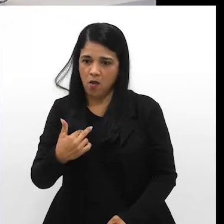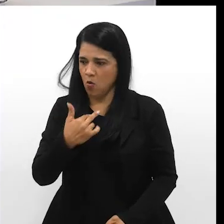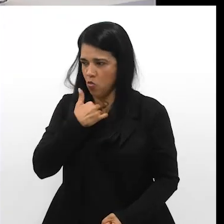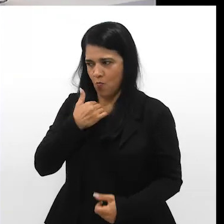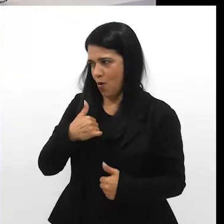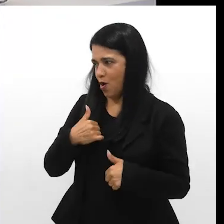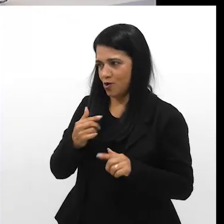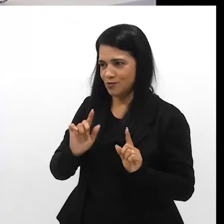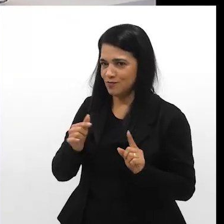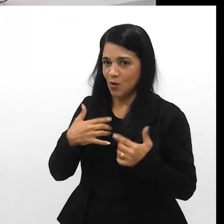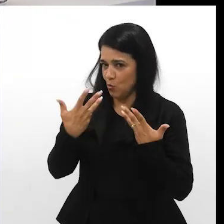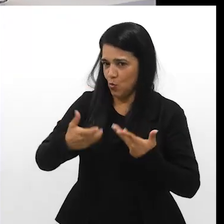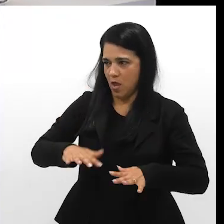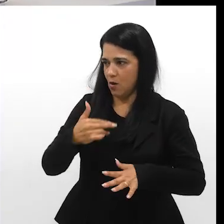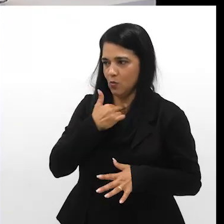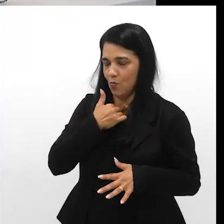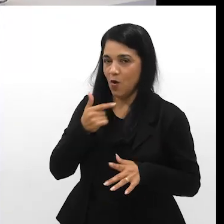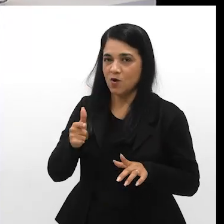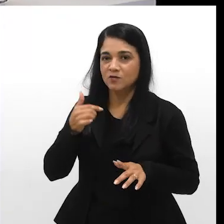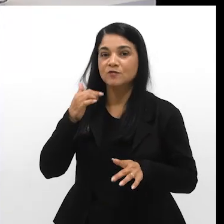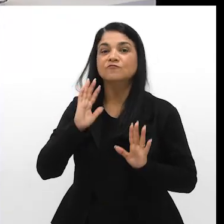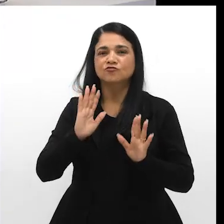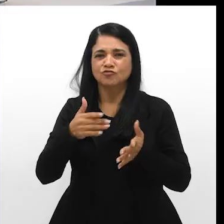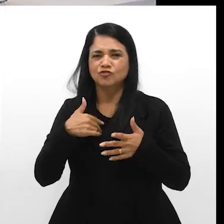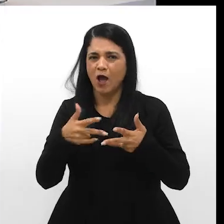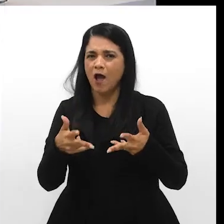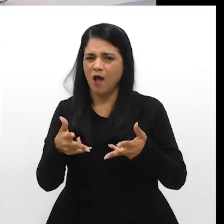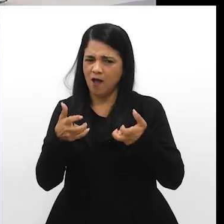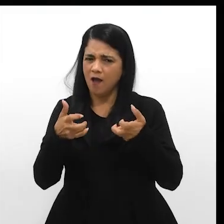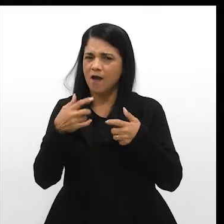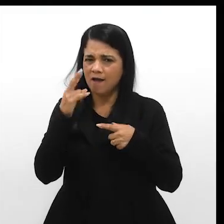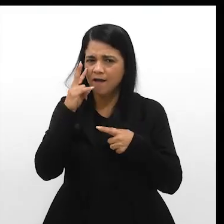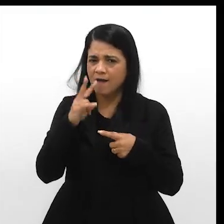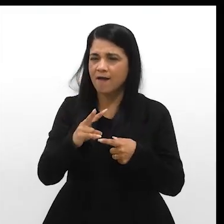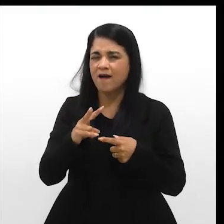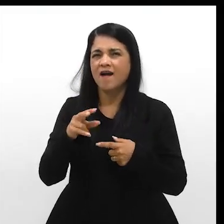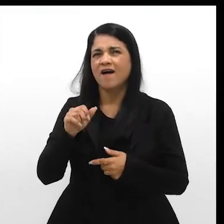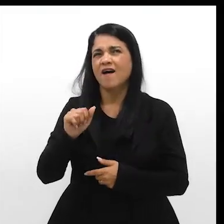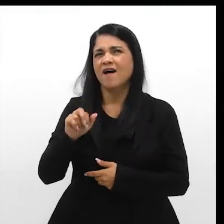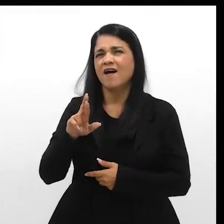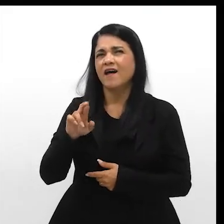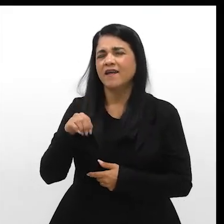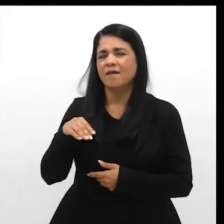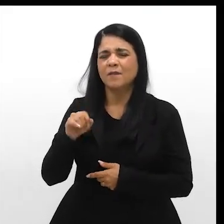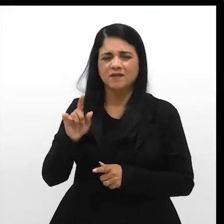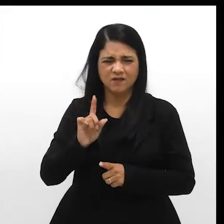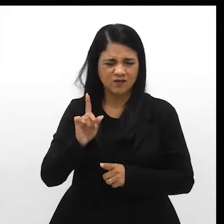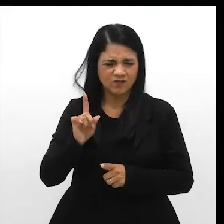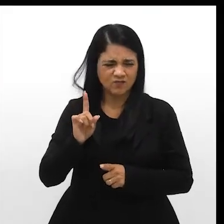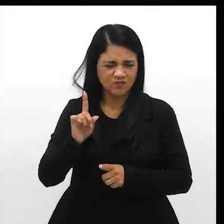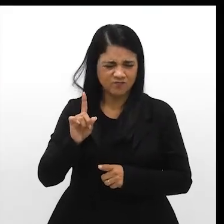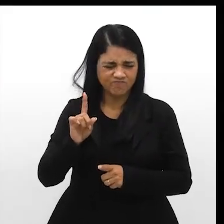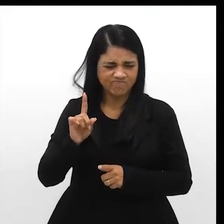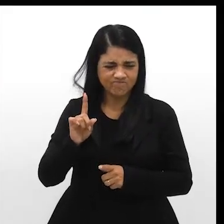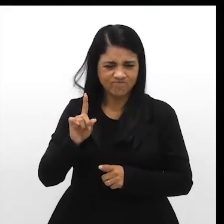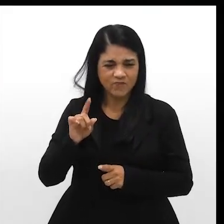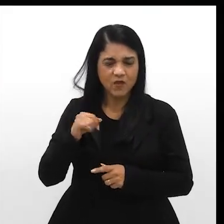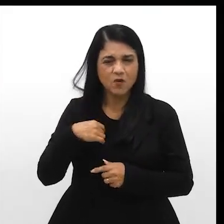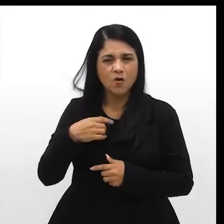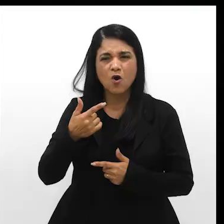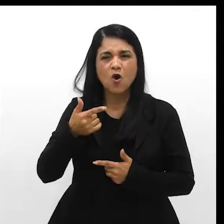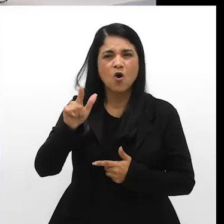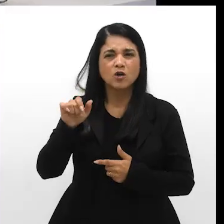isso. Eu não quero, não posso. Já vi o outro, nem Arema, não. Não, Arema já se